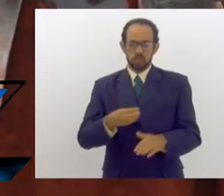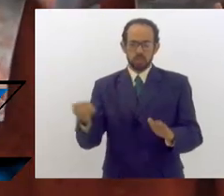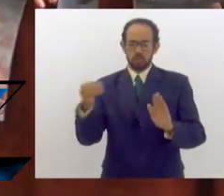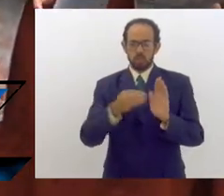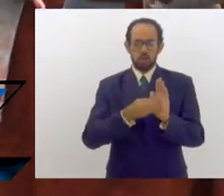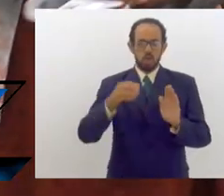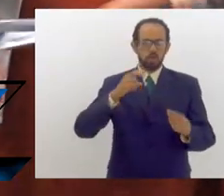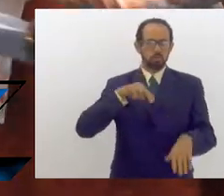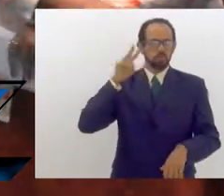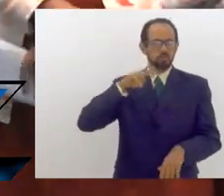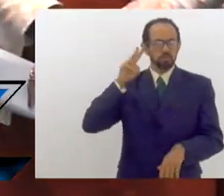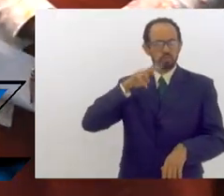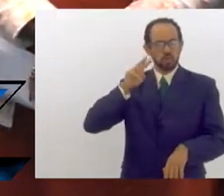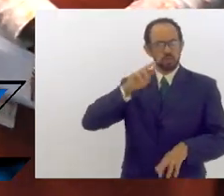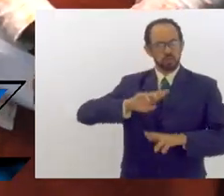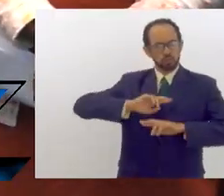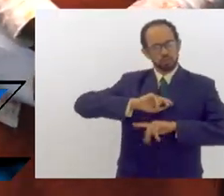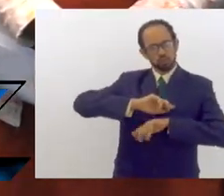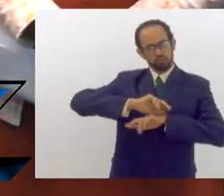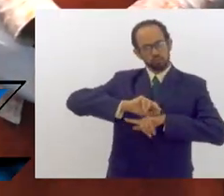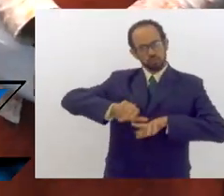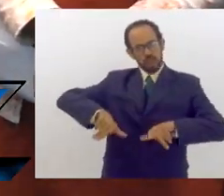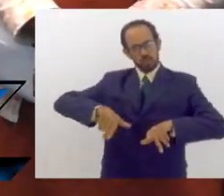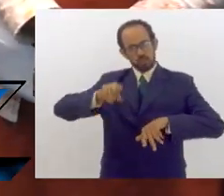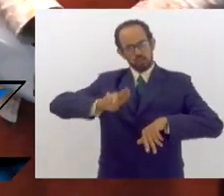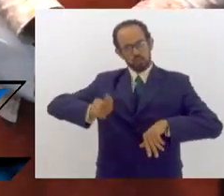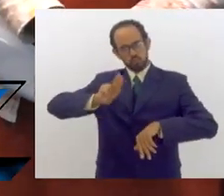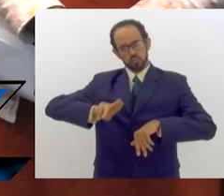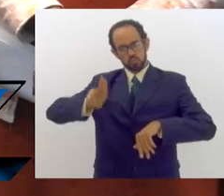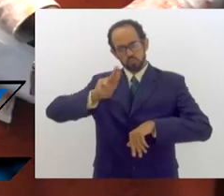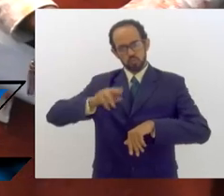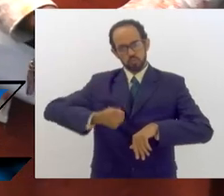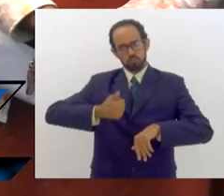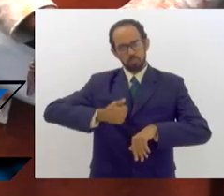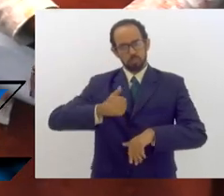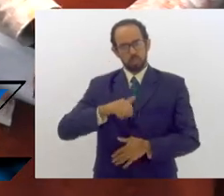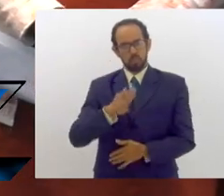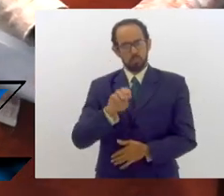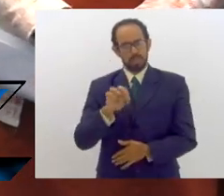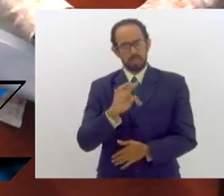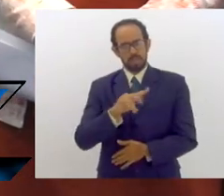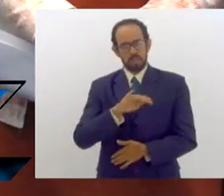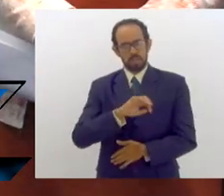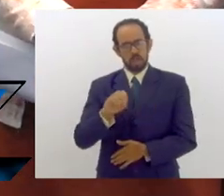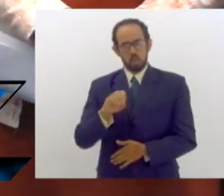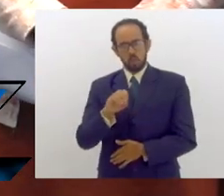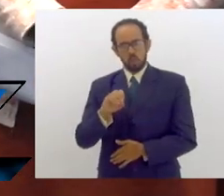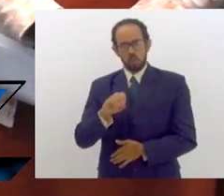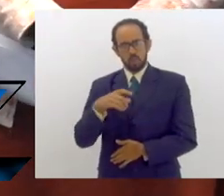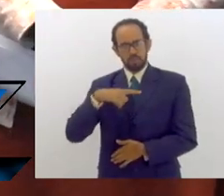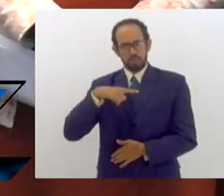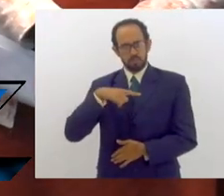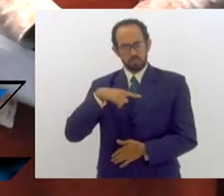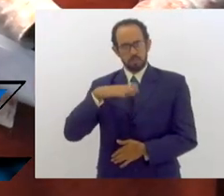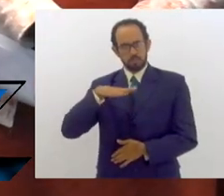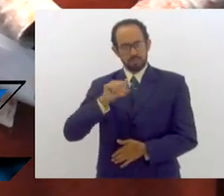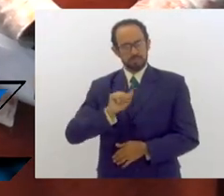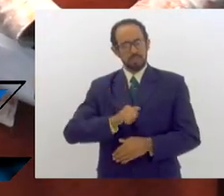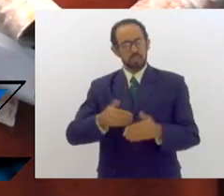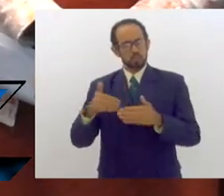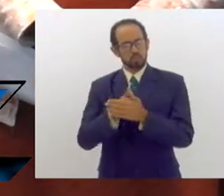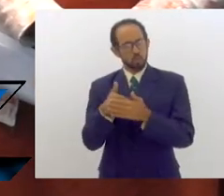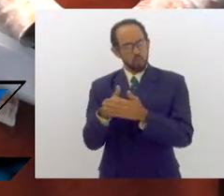histórico dos diferentes usos que o primeiro batalhão da polícia do exército teve mas ele omite justamente